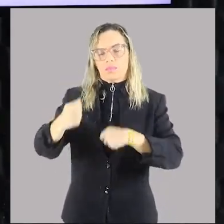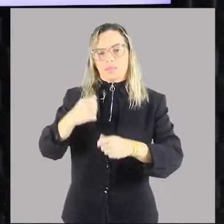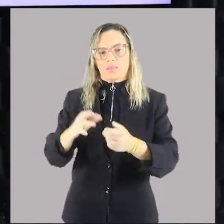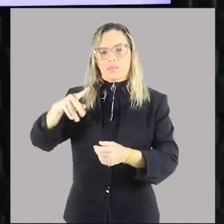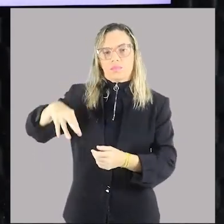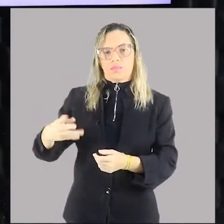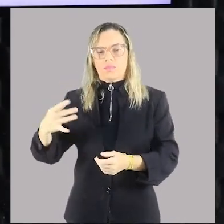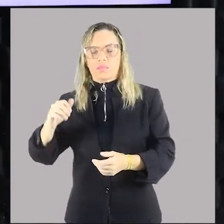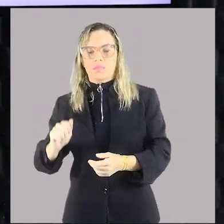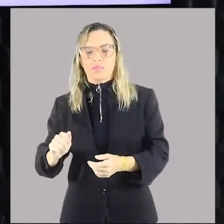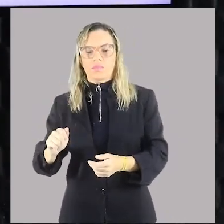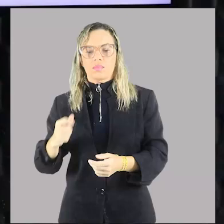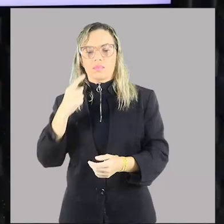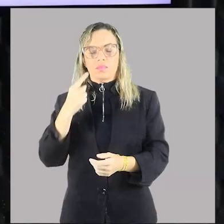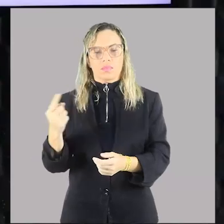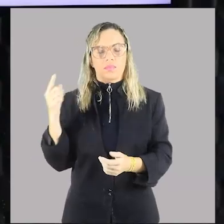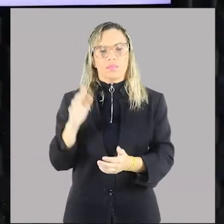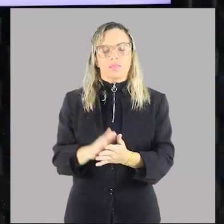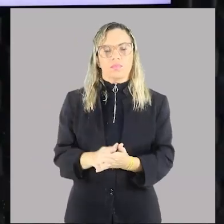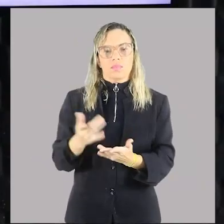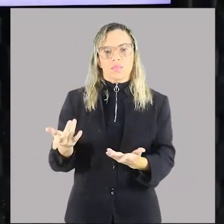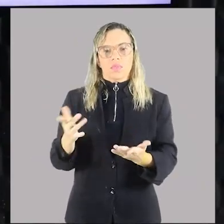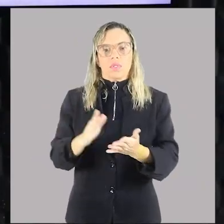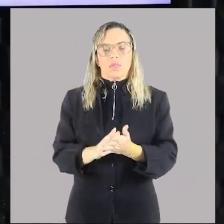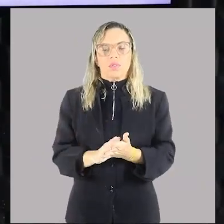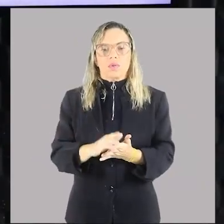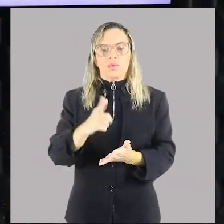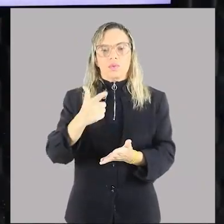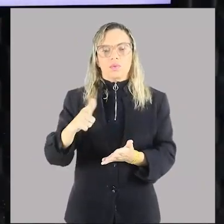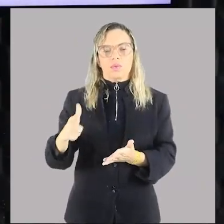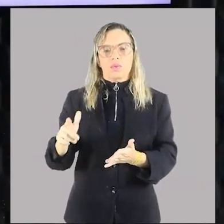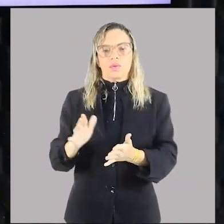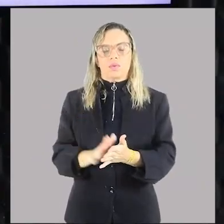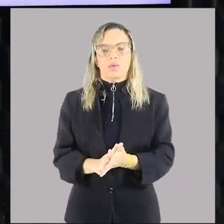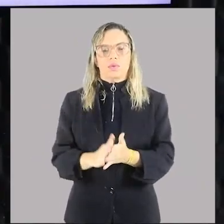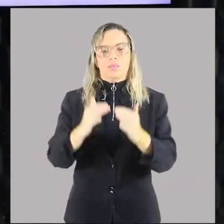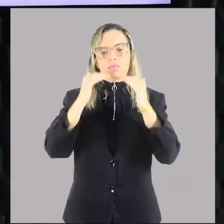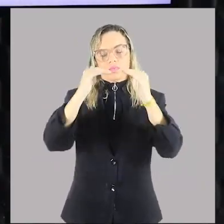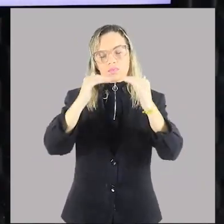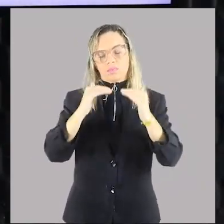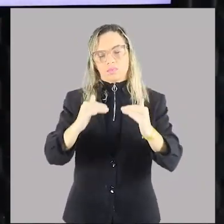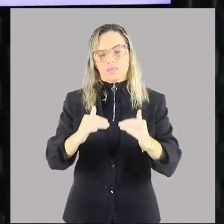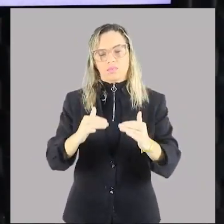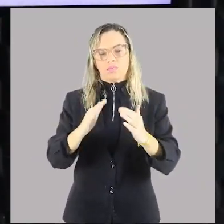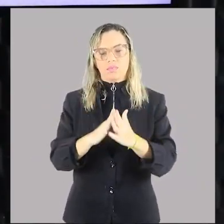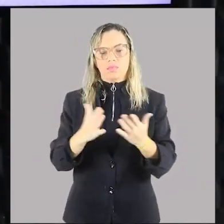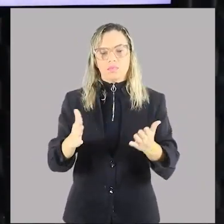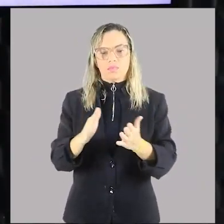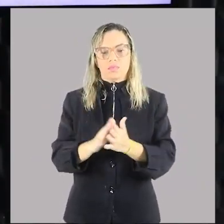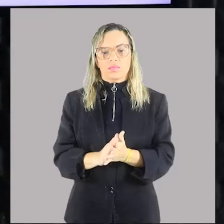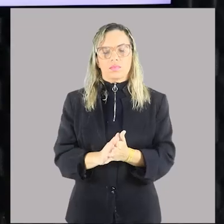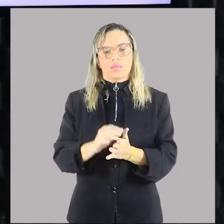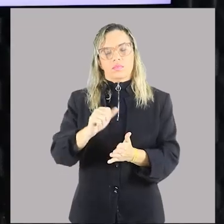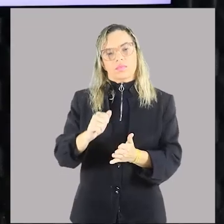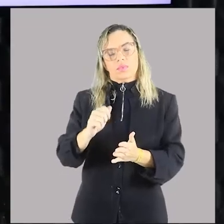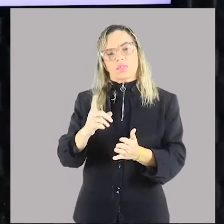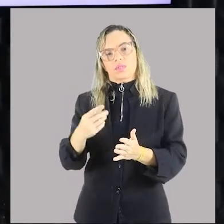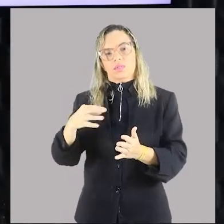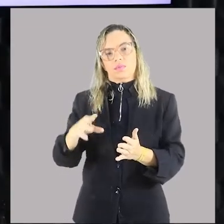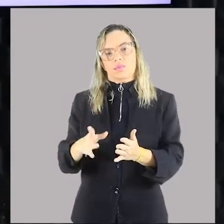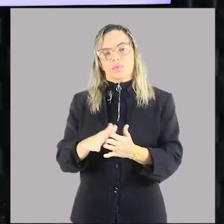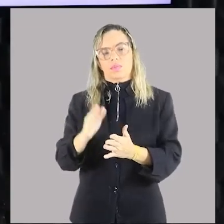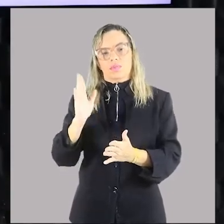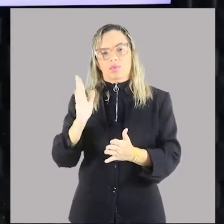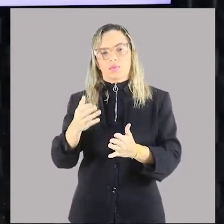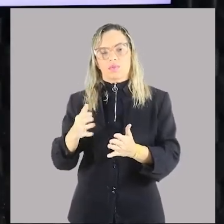indireta, mesmo assim, não há hierarquia entre a ADM pública direta e a